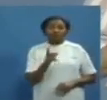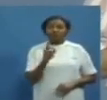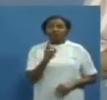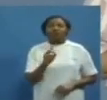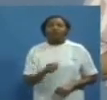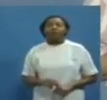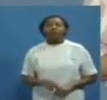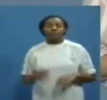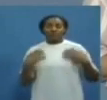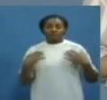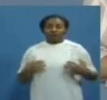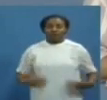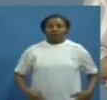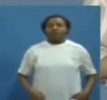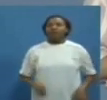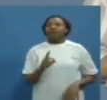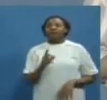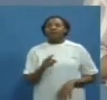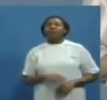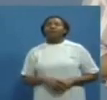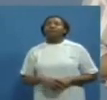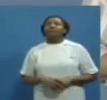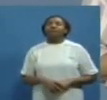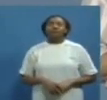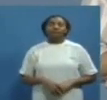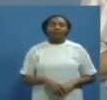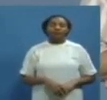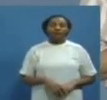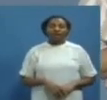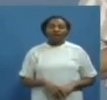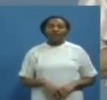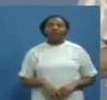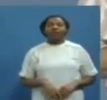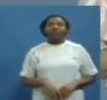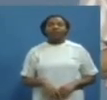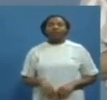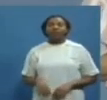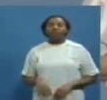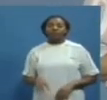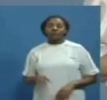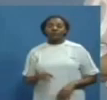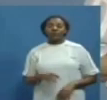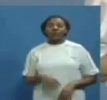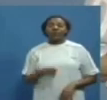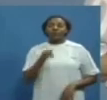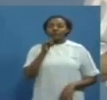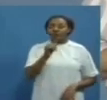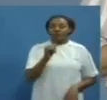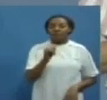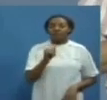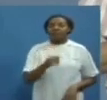Ele o convencerá a respeito do juízo, que consiste em que o príncipe deste